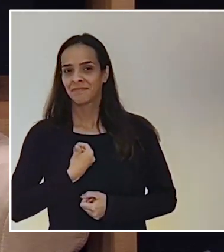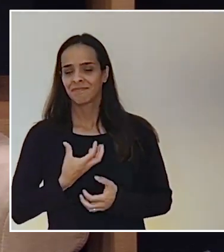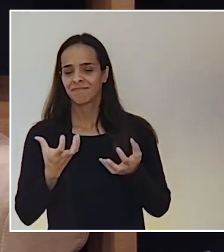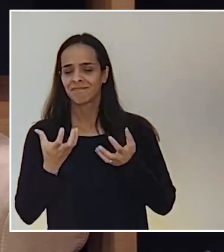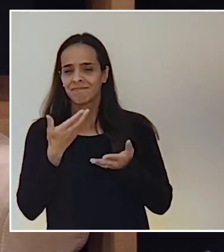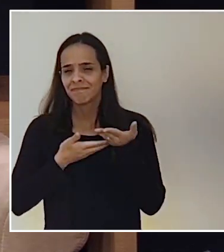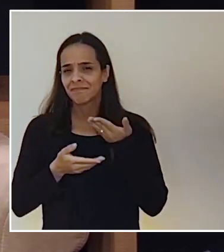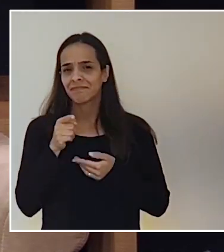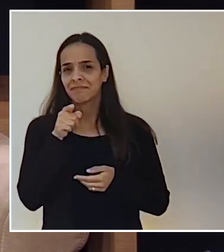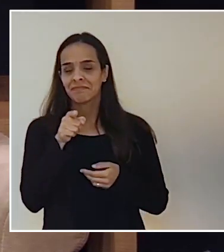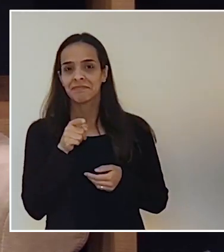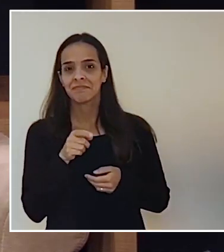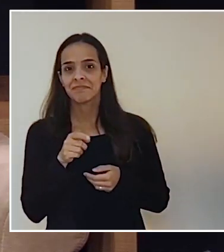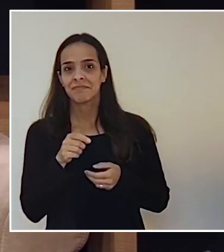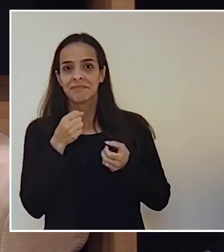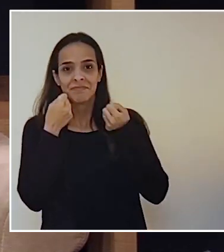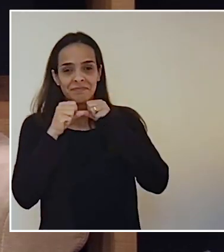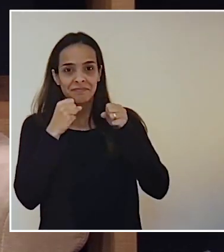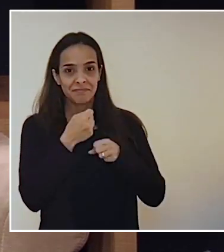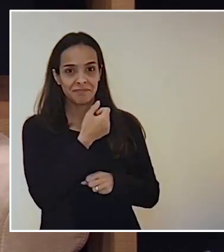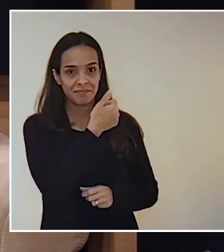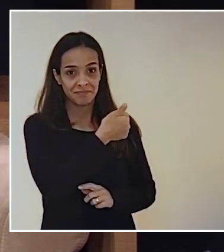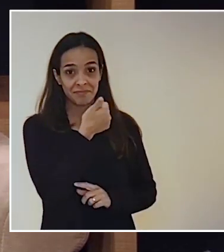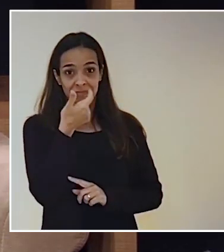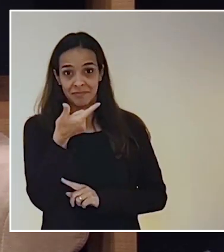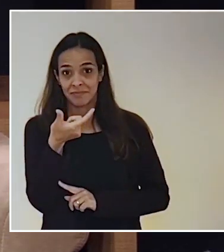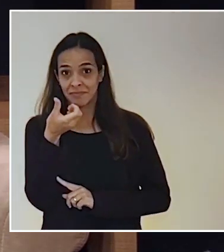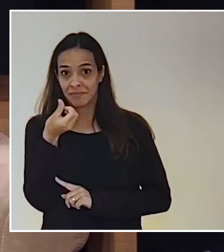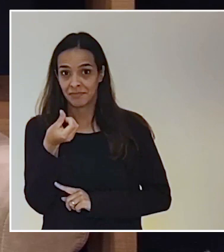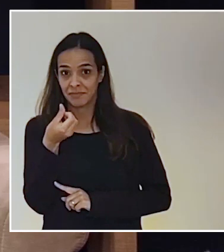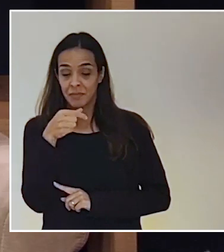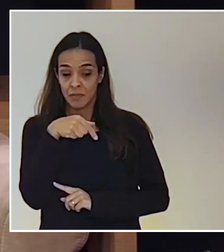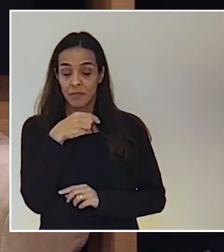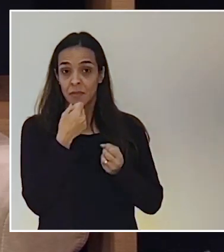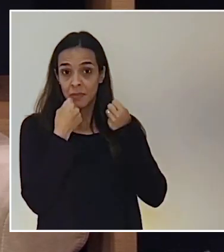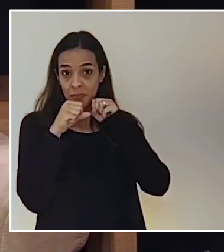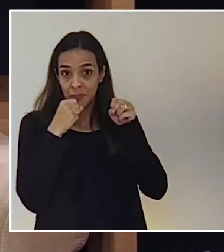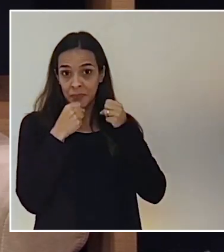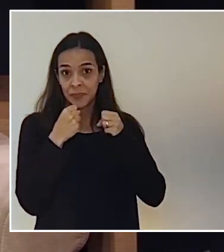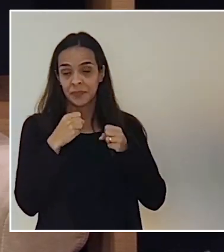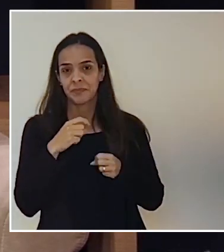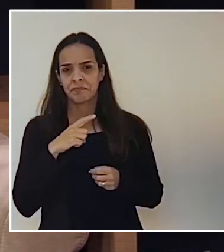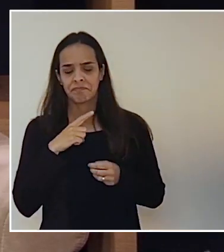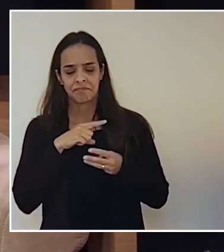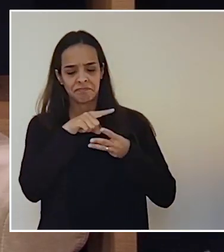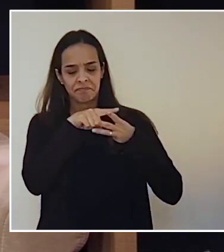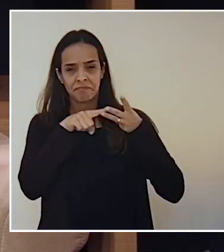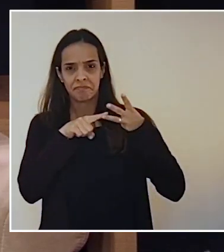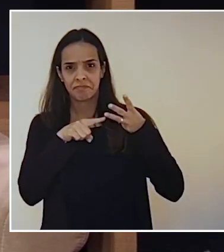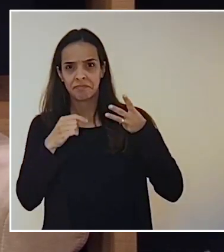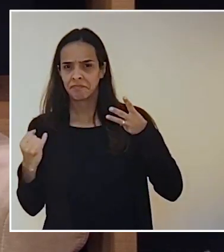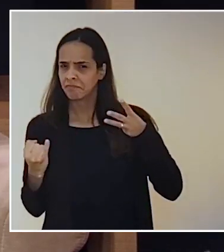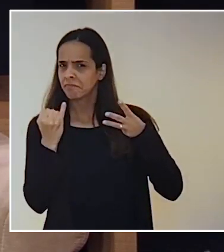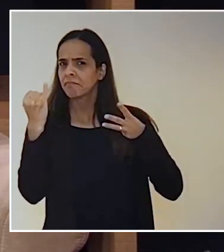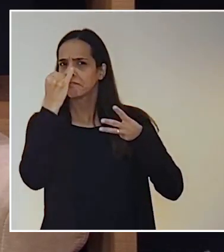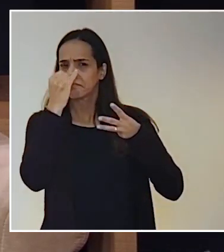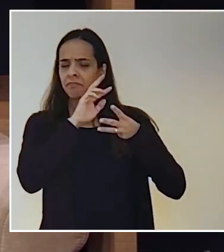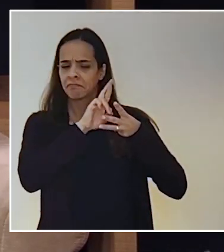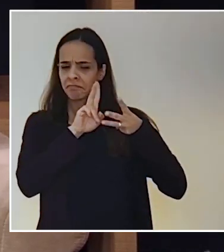Salmo 126. Este salmo, ele tem 3 ênfases